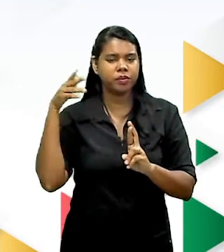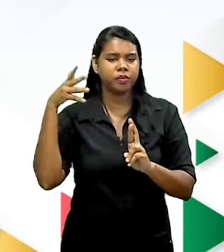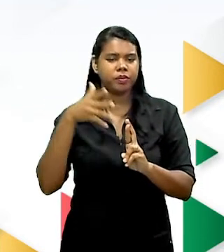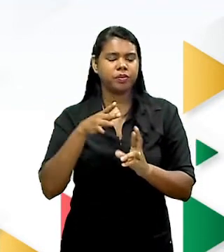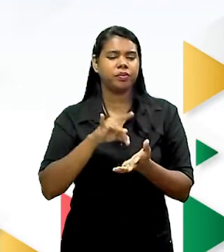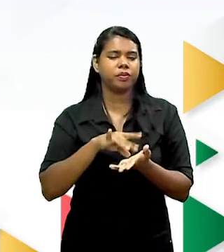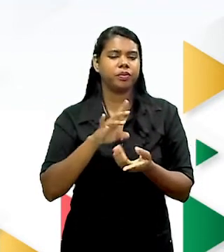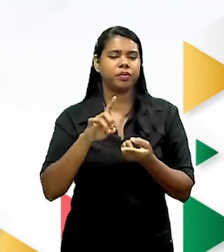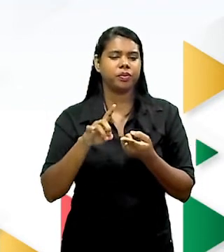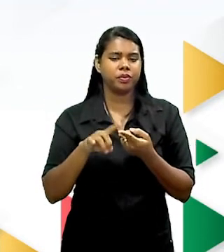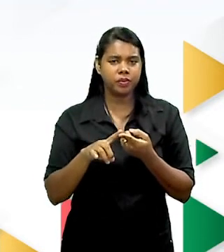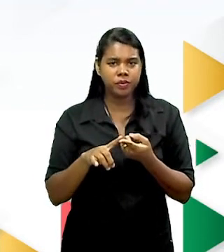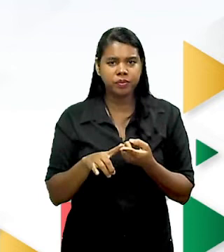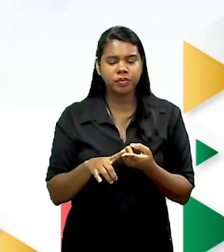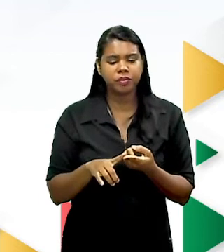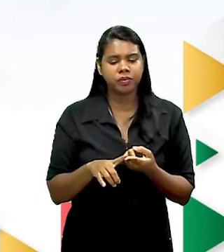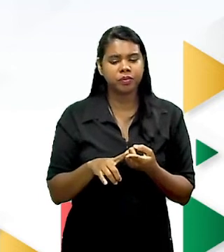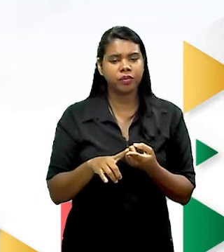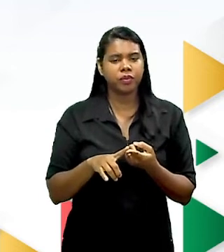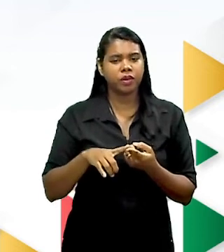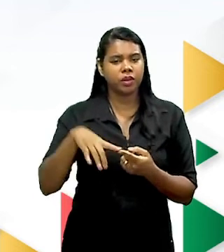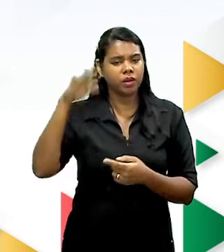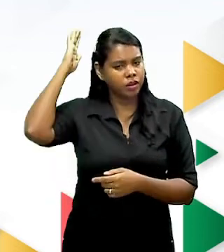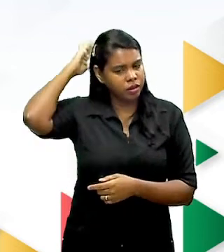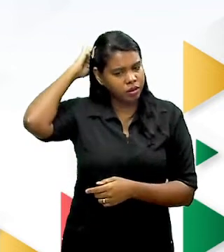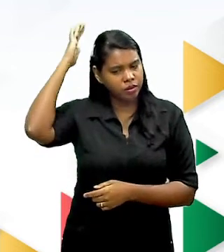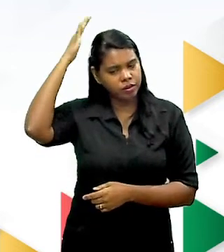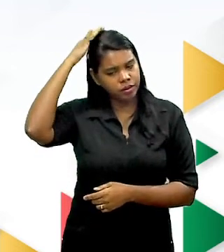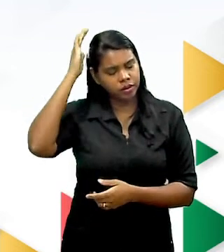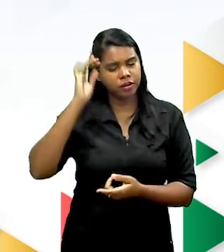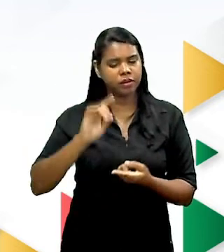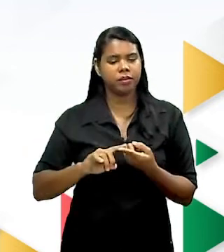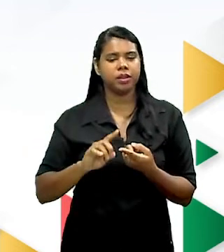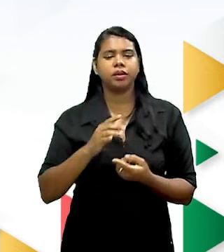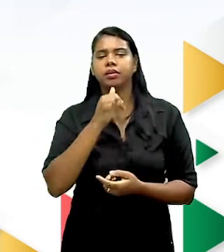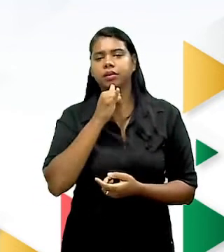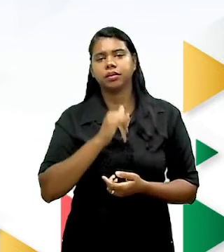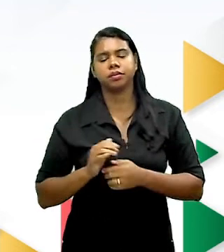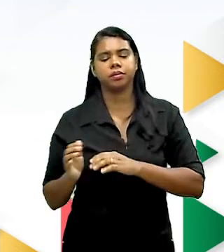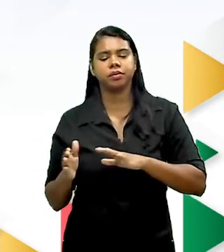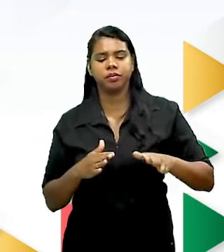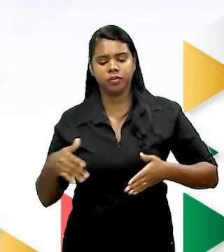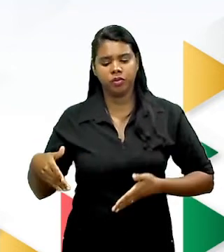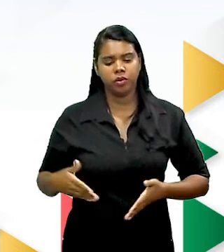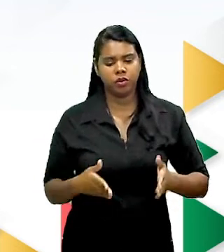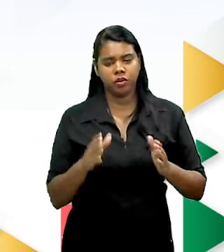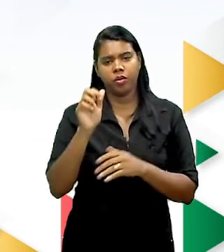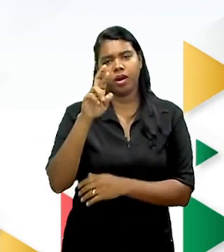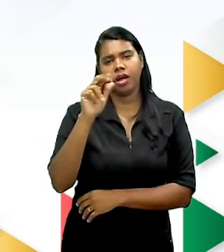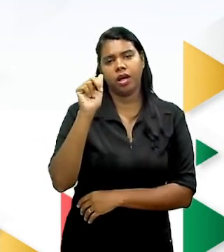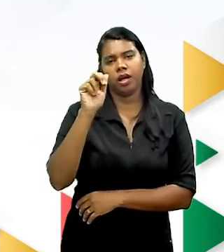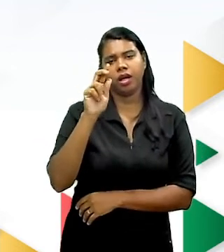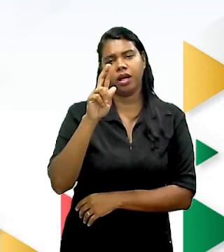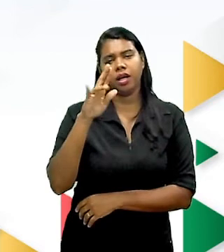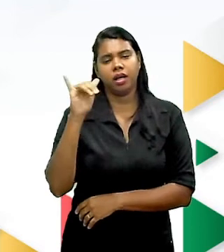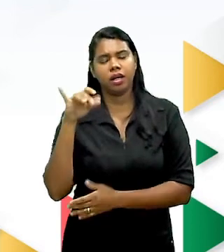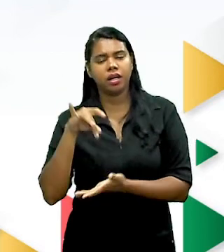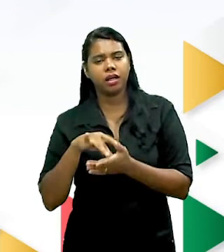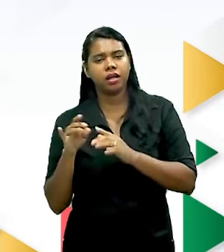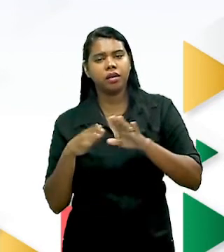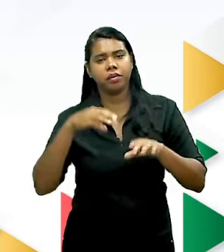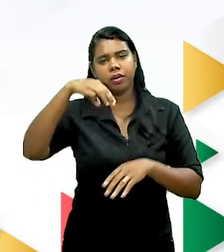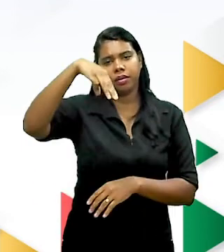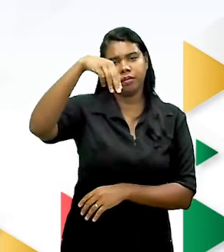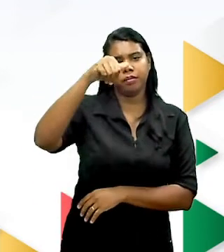litoral paraense e amaparaense. Exemplo, o rio Araguí, o rio Maiacaré,